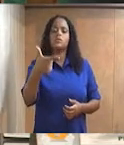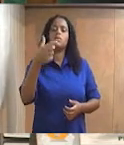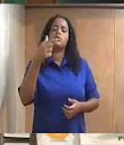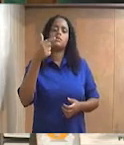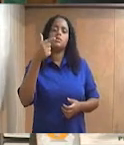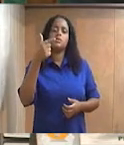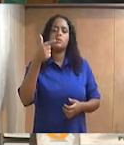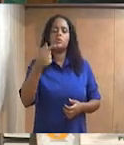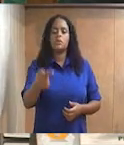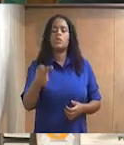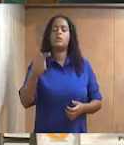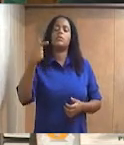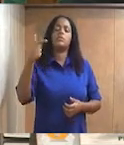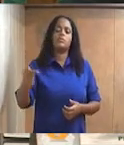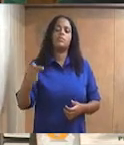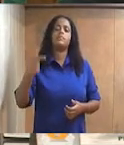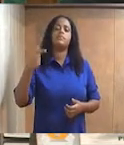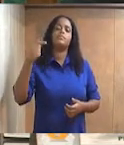272-120 ao